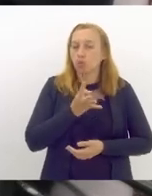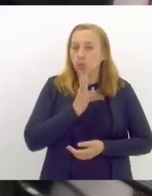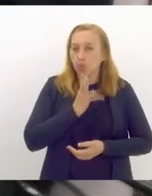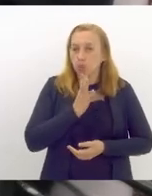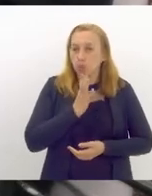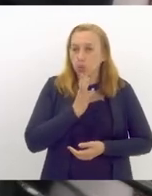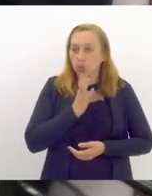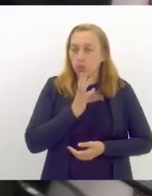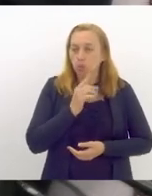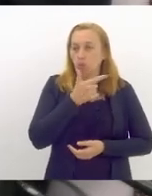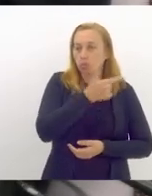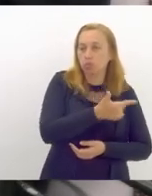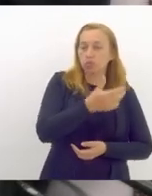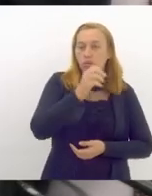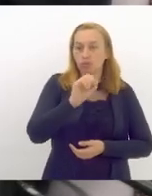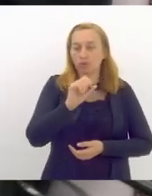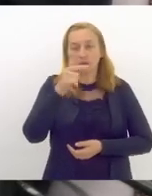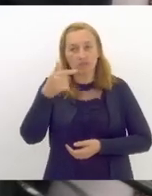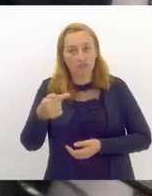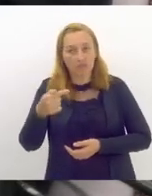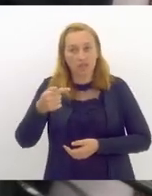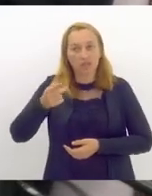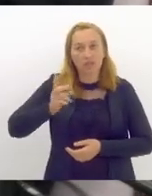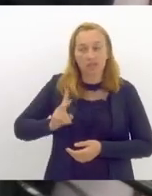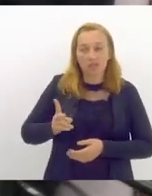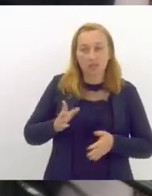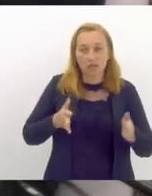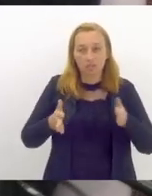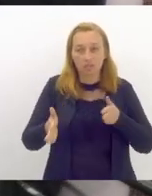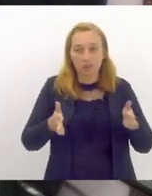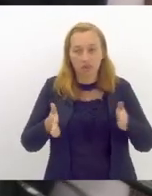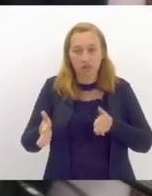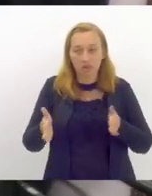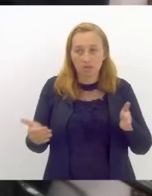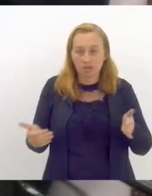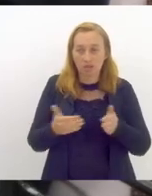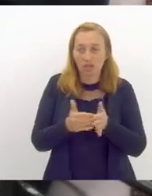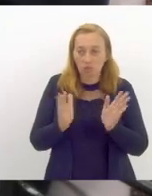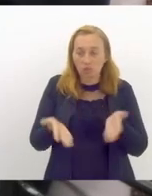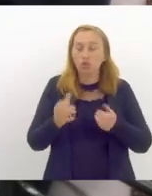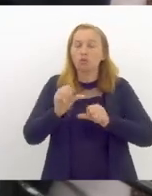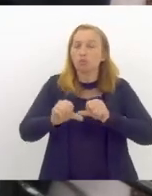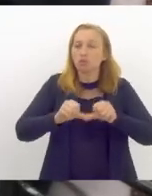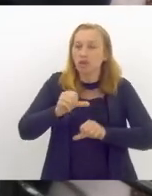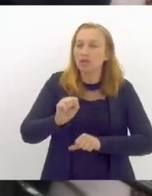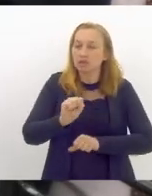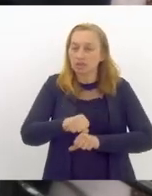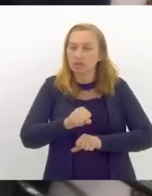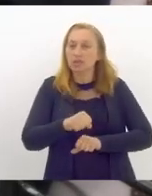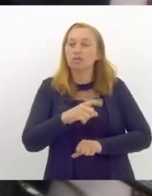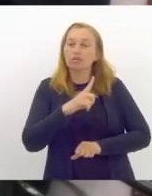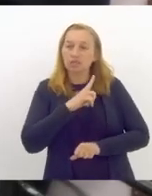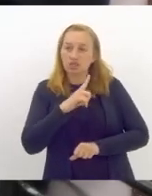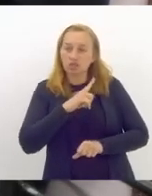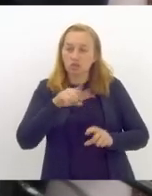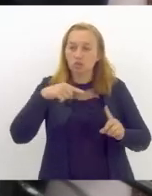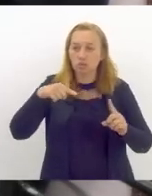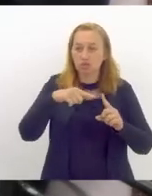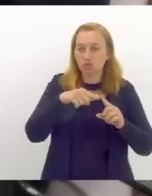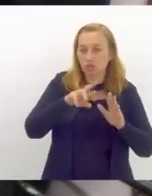de que de 2007 em diante Havia sim pode ser mudado mas havia um critério objetivo